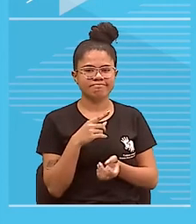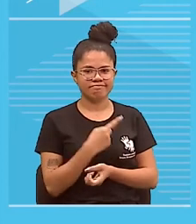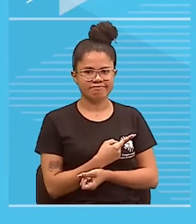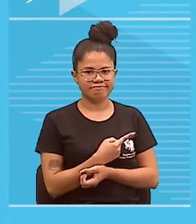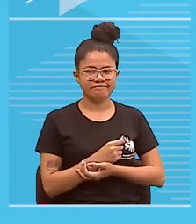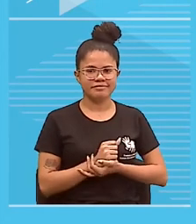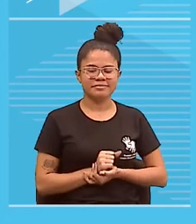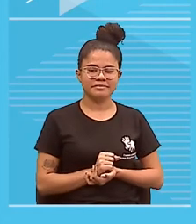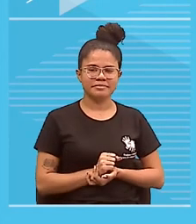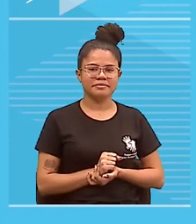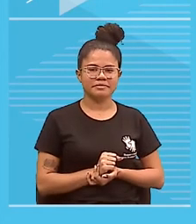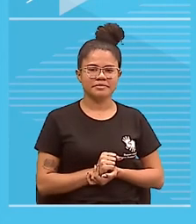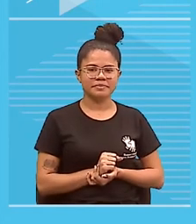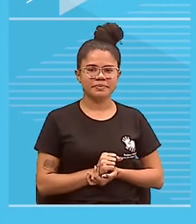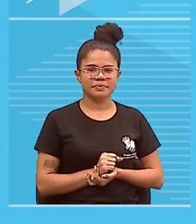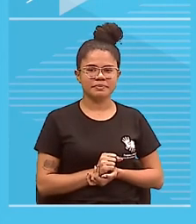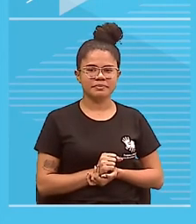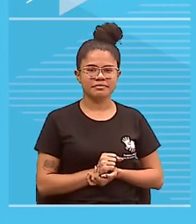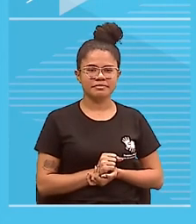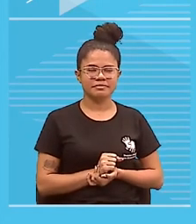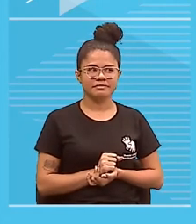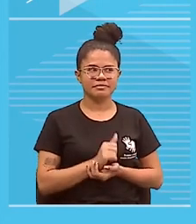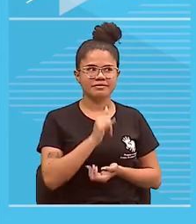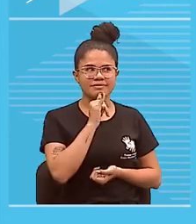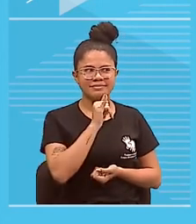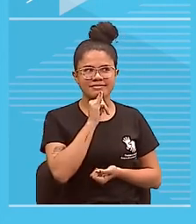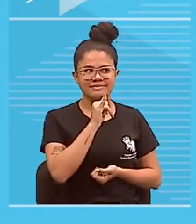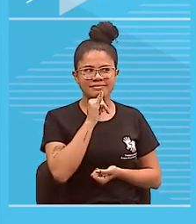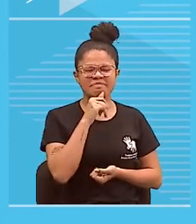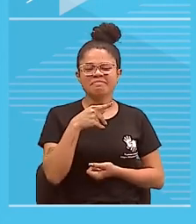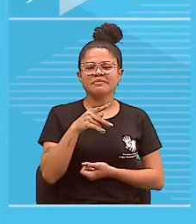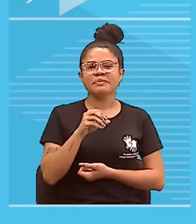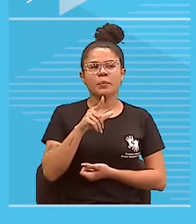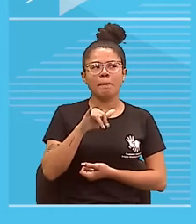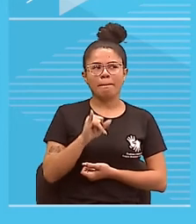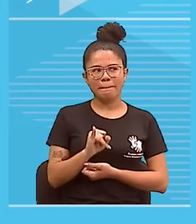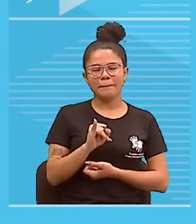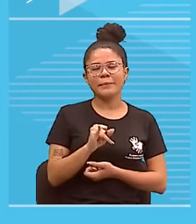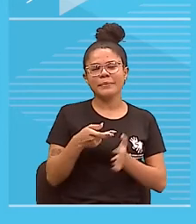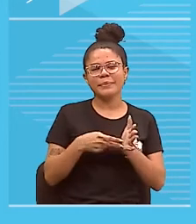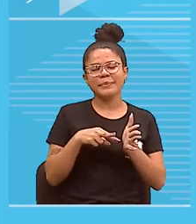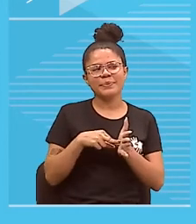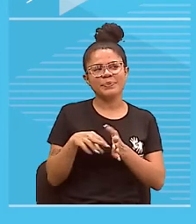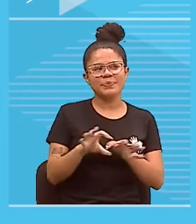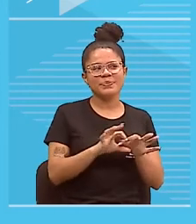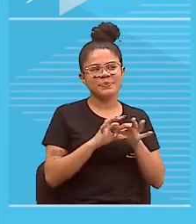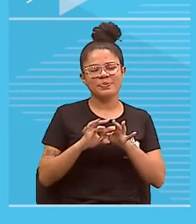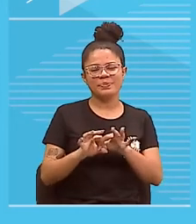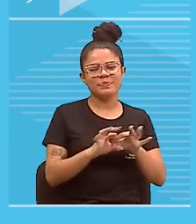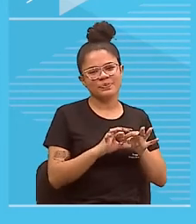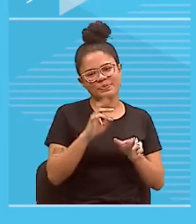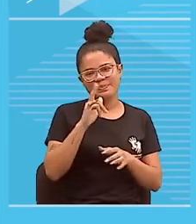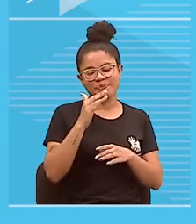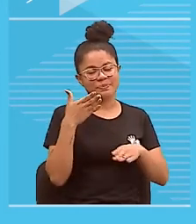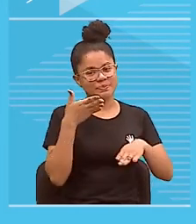novo né ou o pessoal do Polo e amor que é o caso polissacarídeo aí água vem